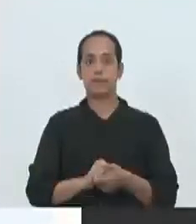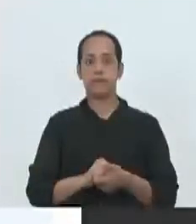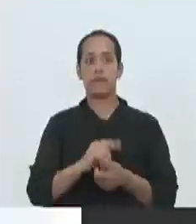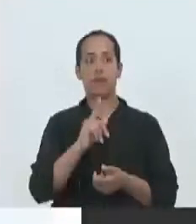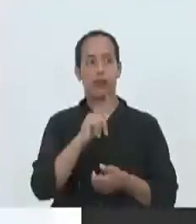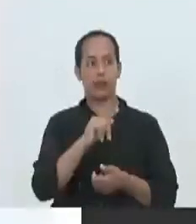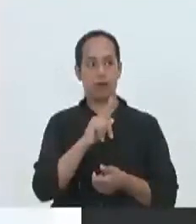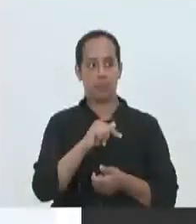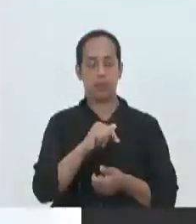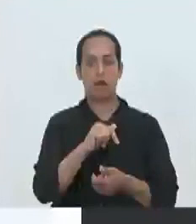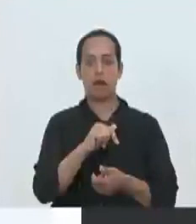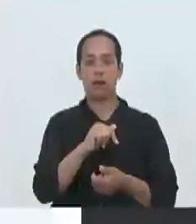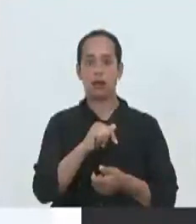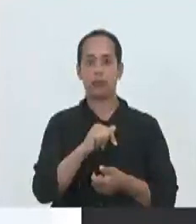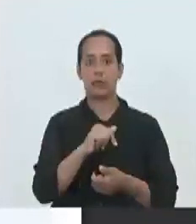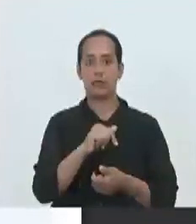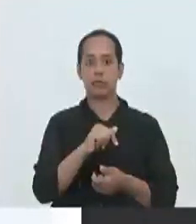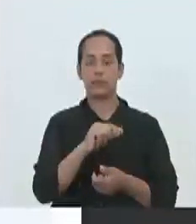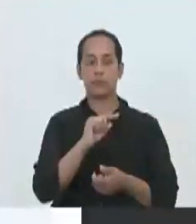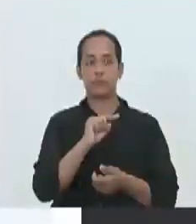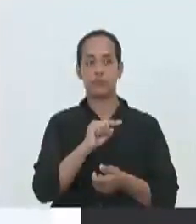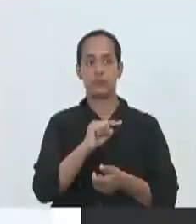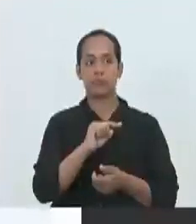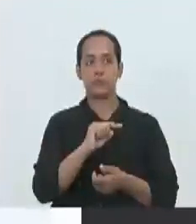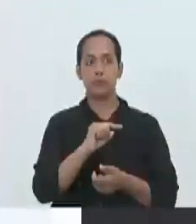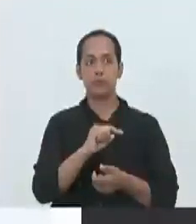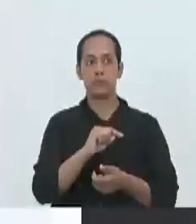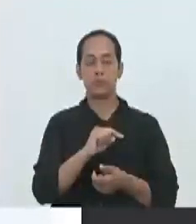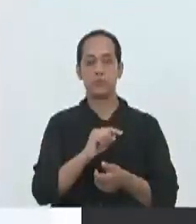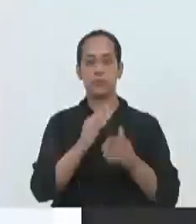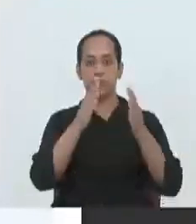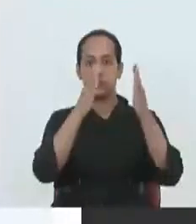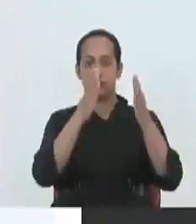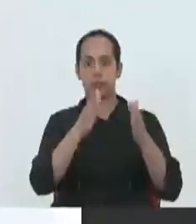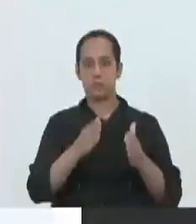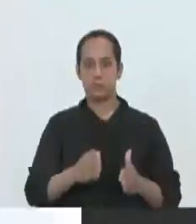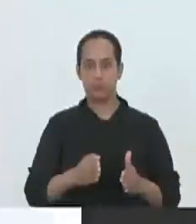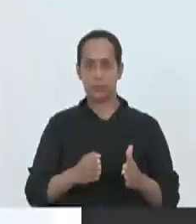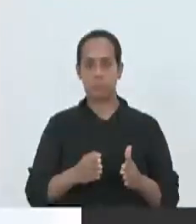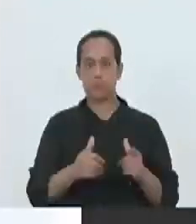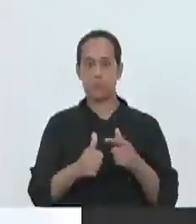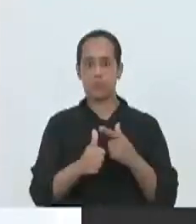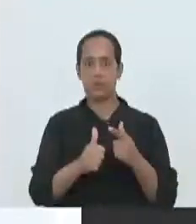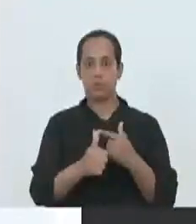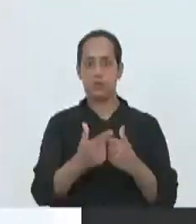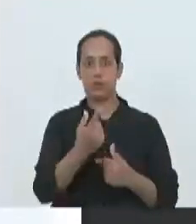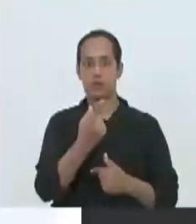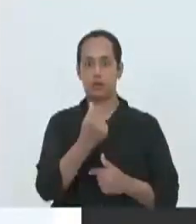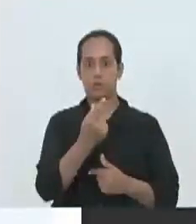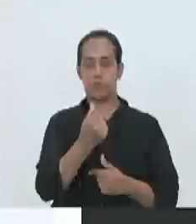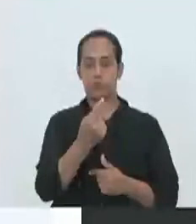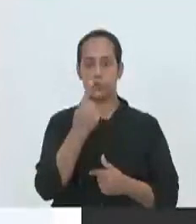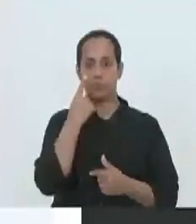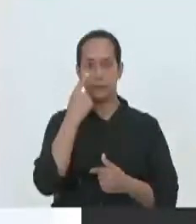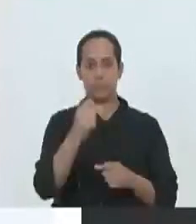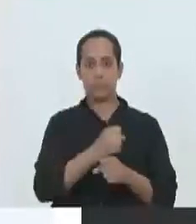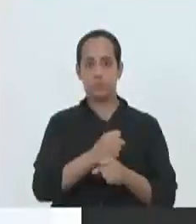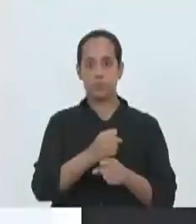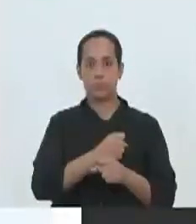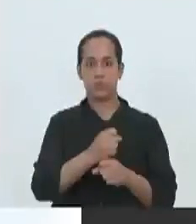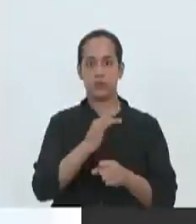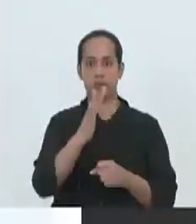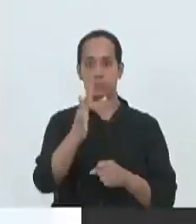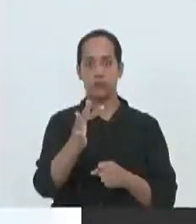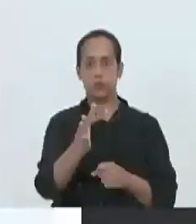gente vai ver as receitas deles então na primeira coluna de de valores a gente tem a previsão pro ano e o realizado até o momento